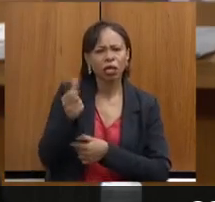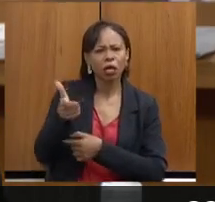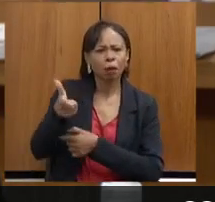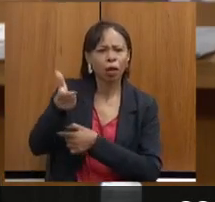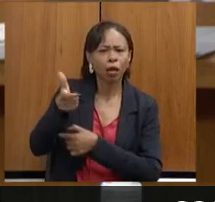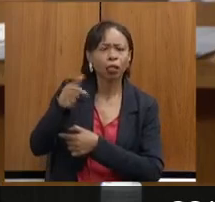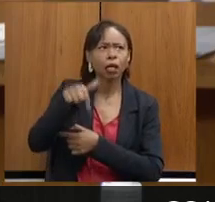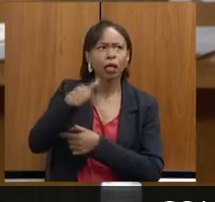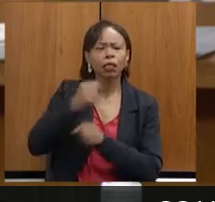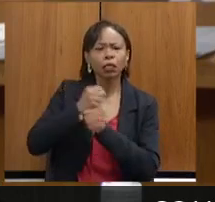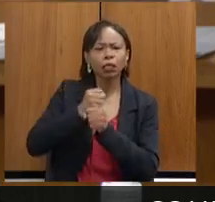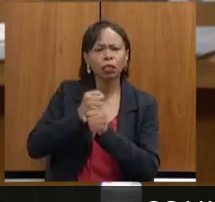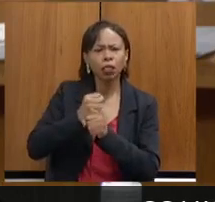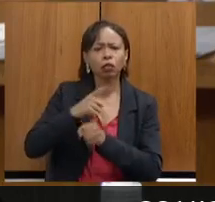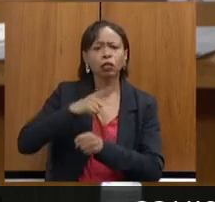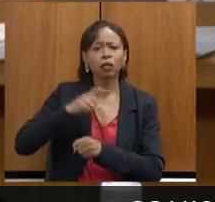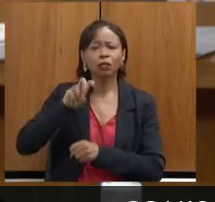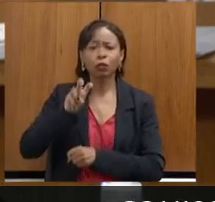ano